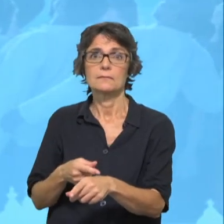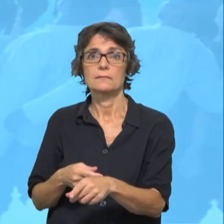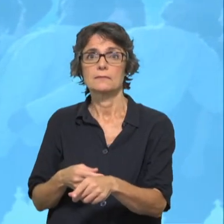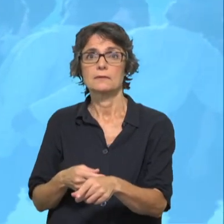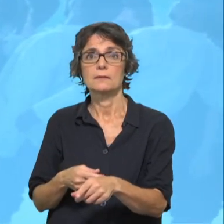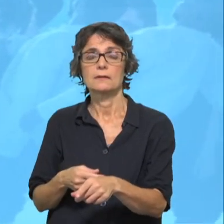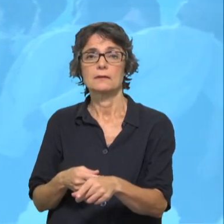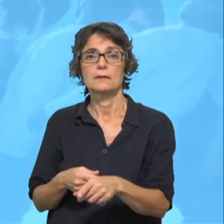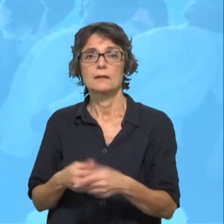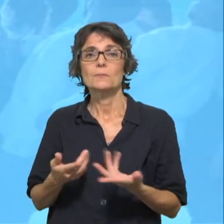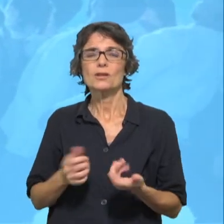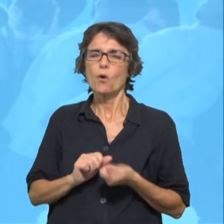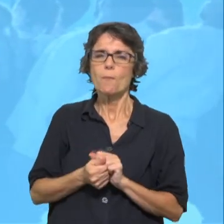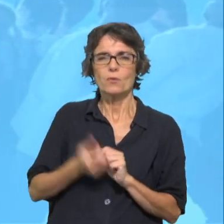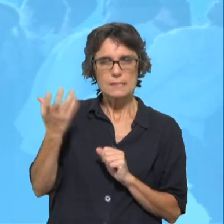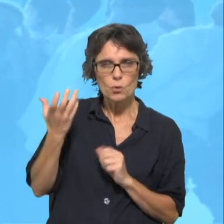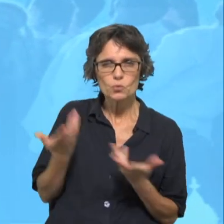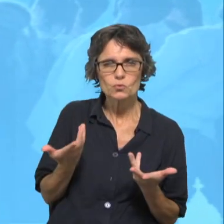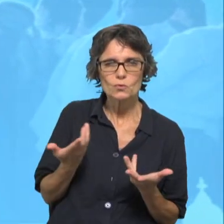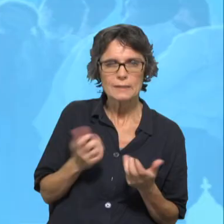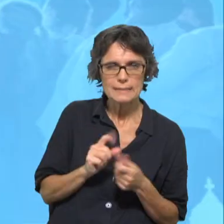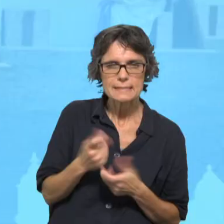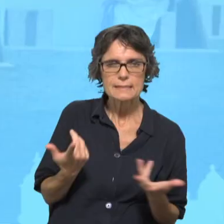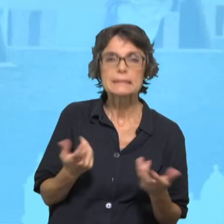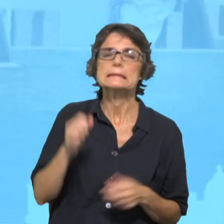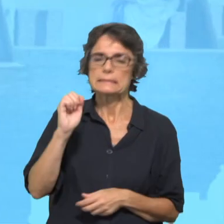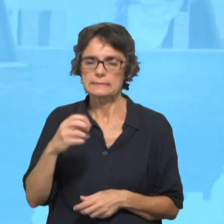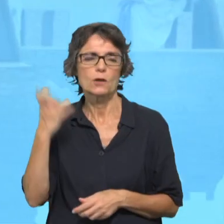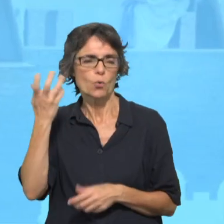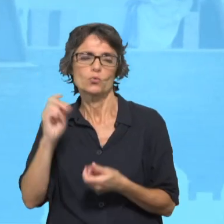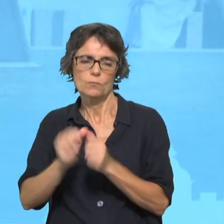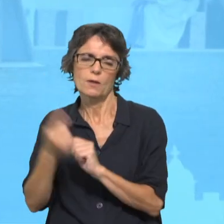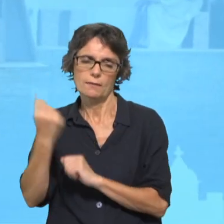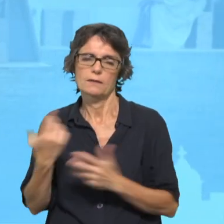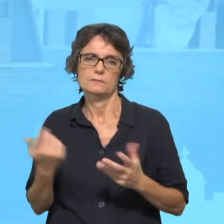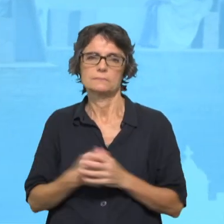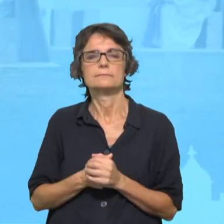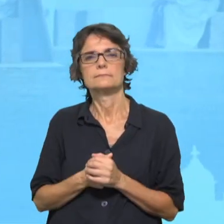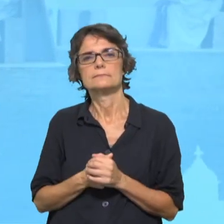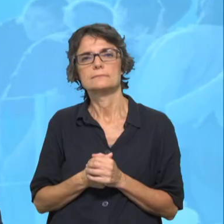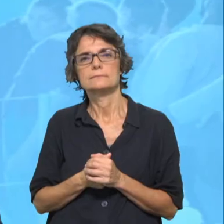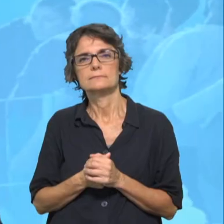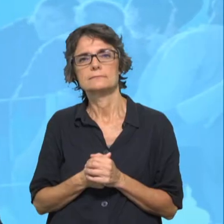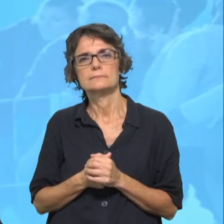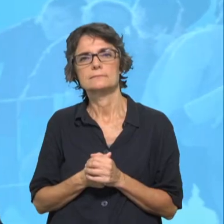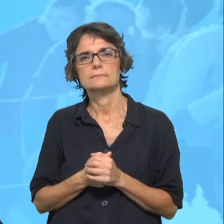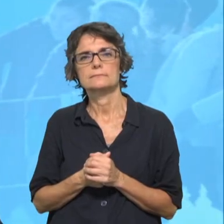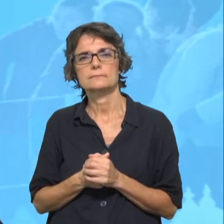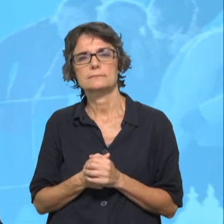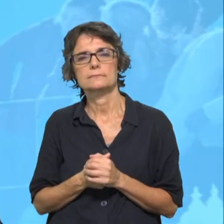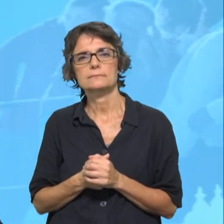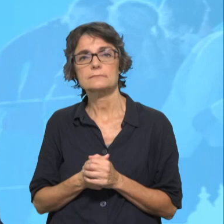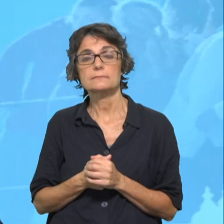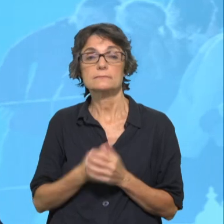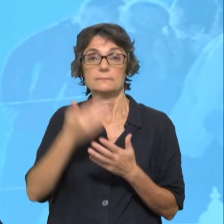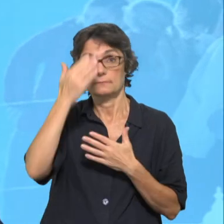isto não De é facto, uma há coisa uma mudança de agora. cultural. É preciso que uma mudança necessário cultural, levar por absolutamente. diante. E, enfim, acredito que ela esteja em